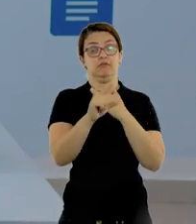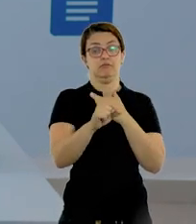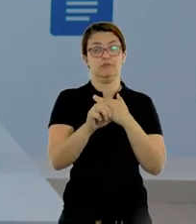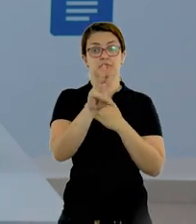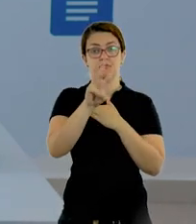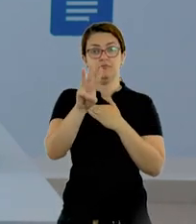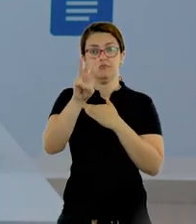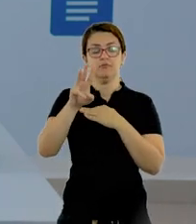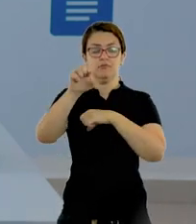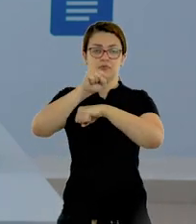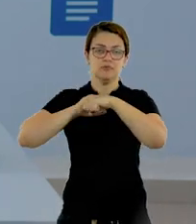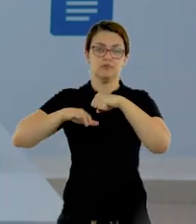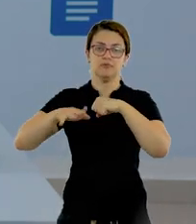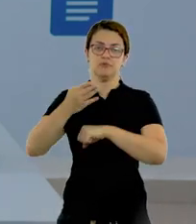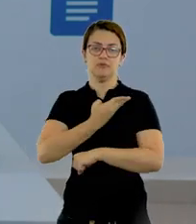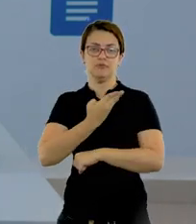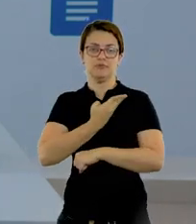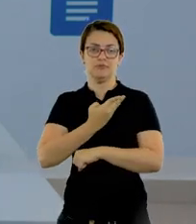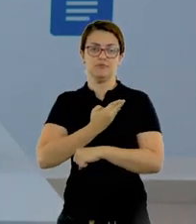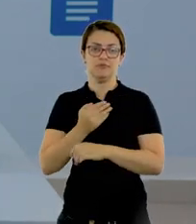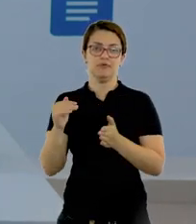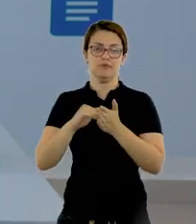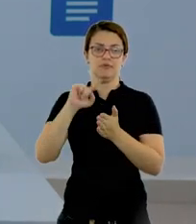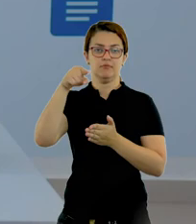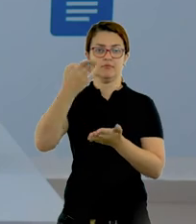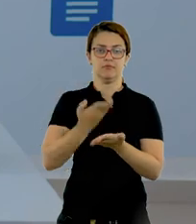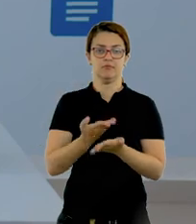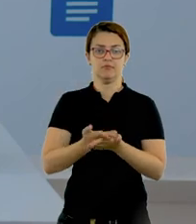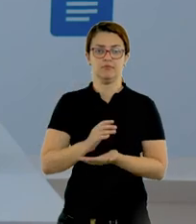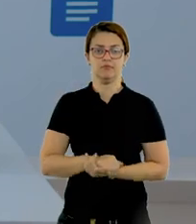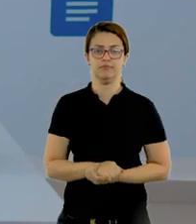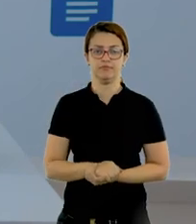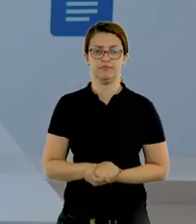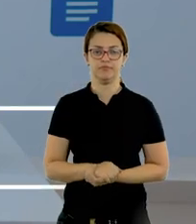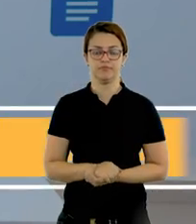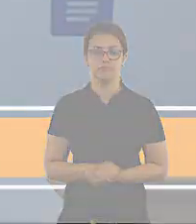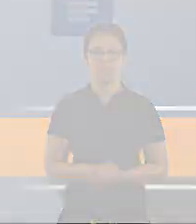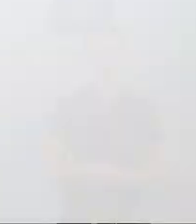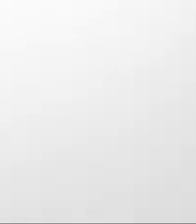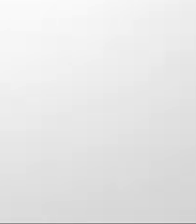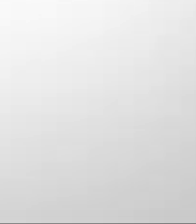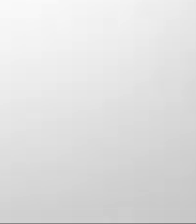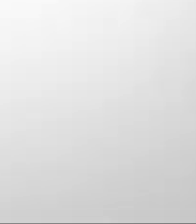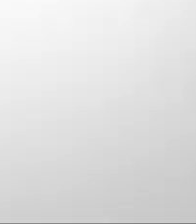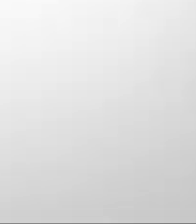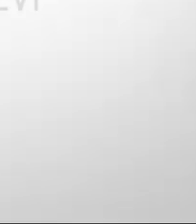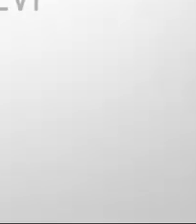na rua, acessem o link e compartilhem com todos os amigos e até a próxima!